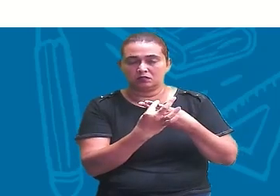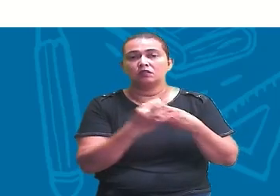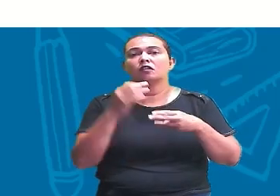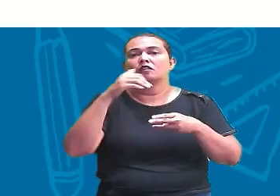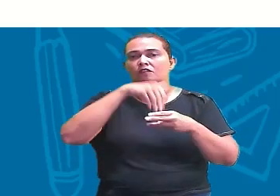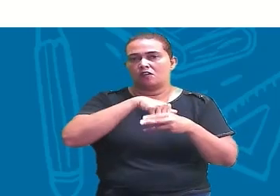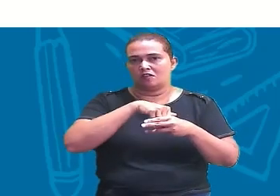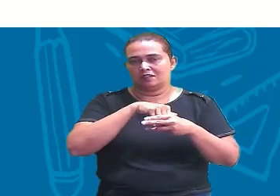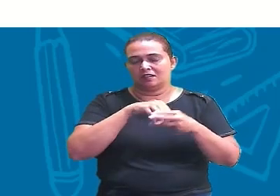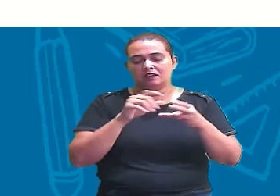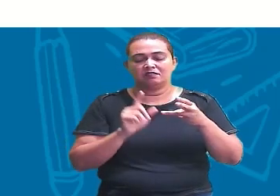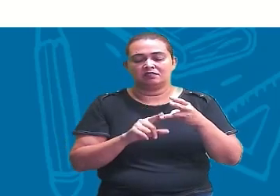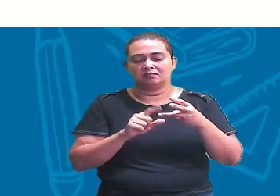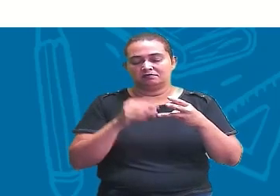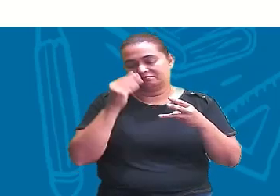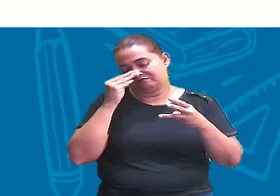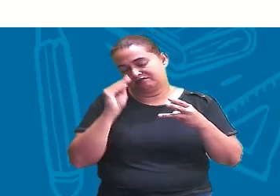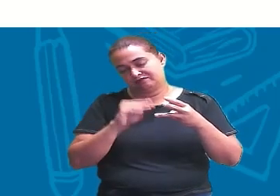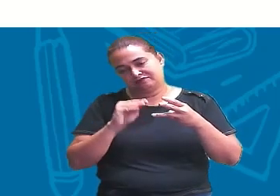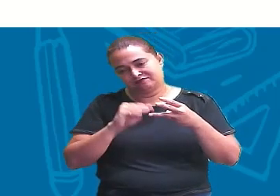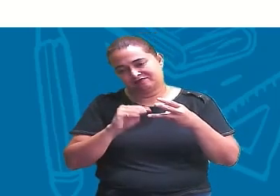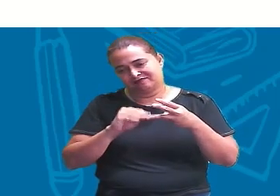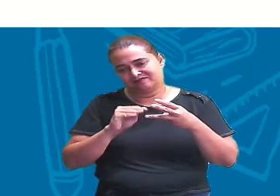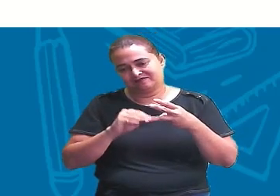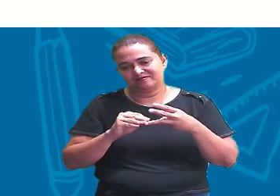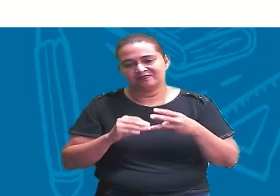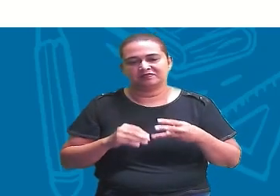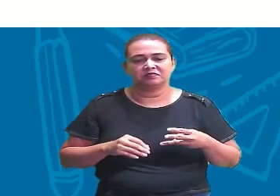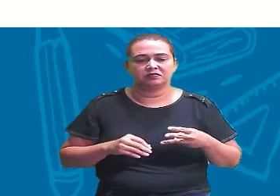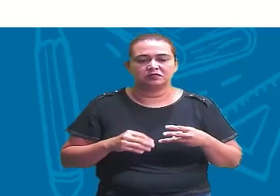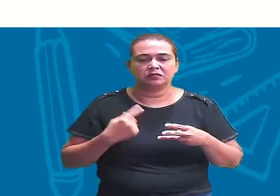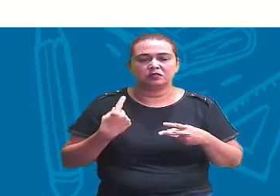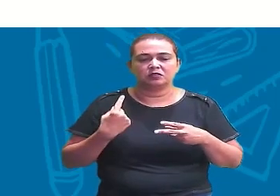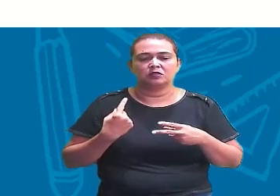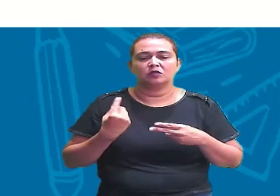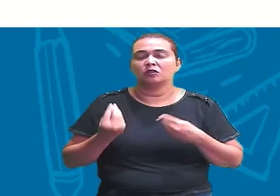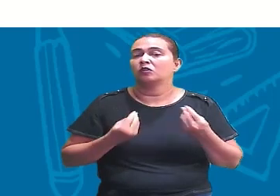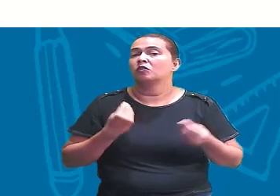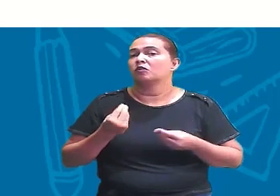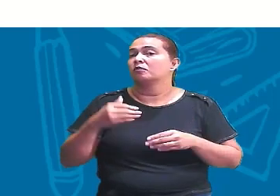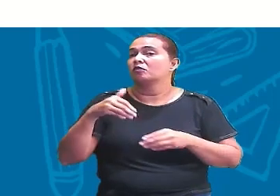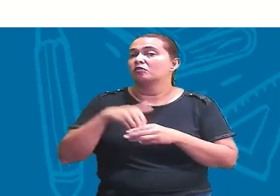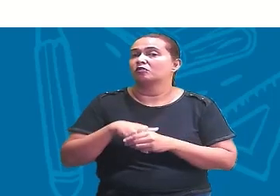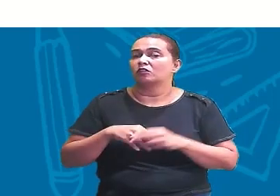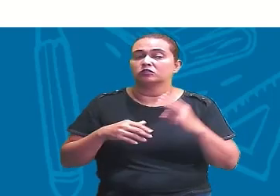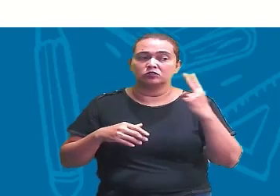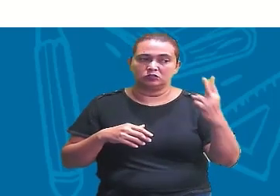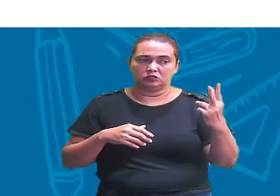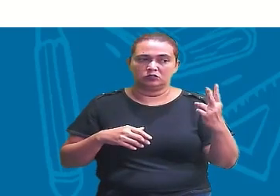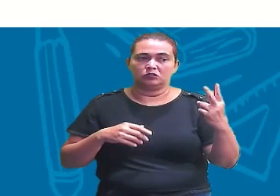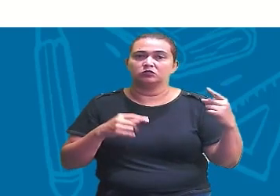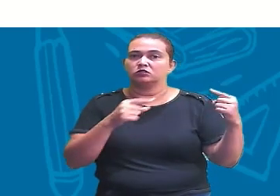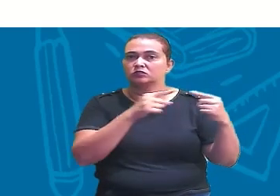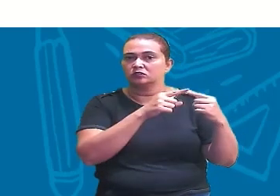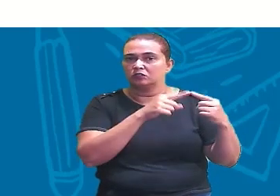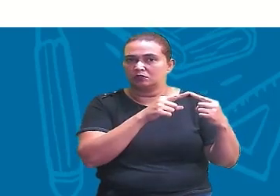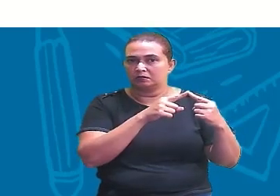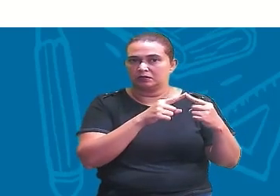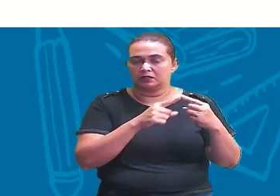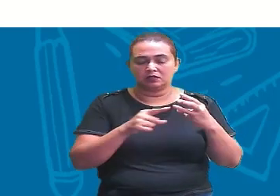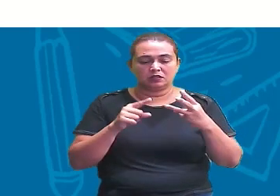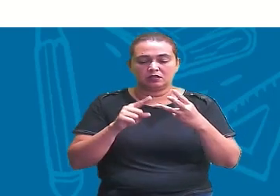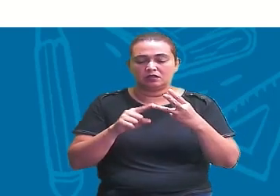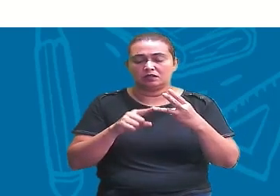Então, qual é que seria o resultado dessa votação? Sempre ia ser 2-1. 2 votos do clero e da